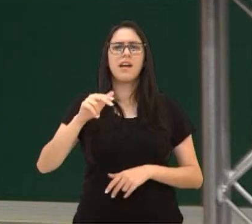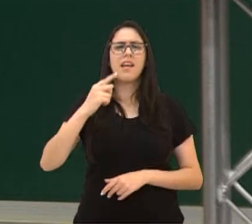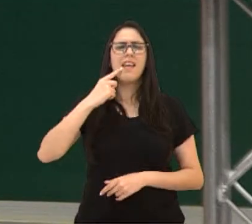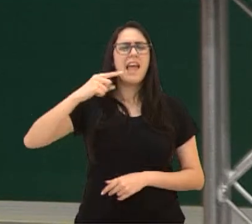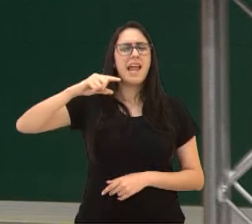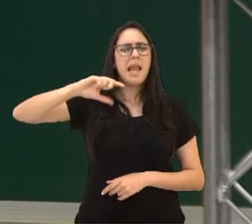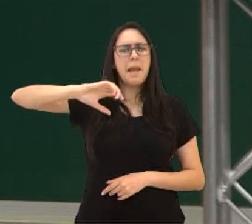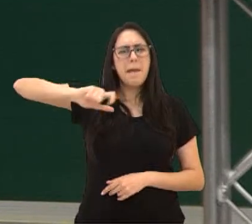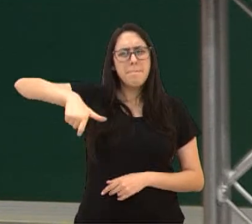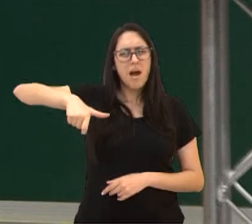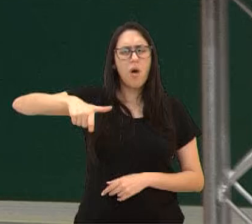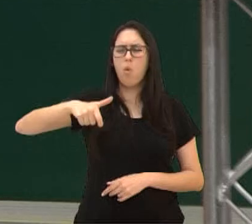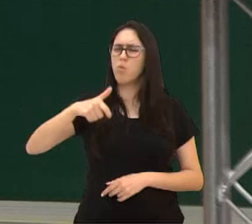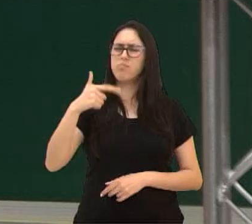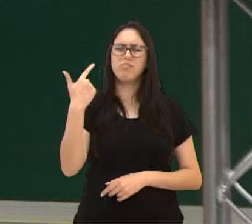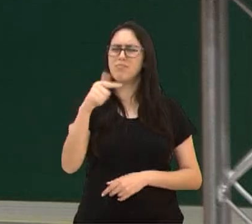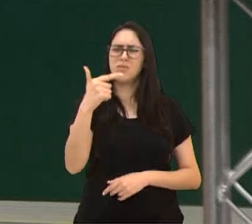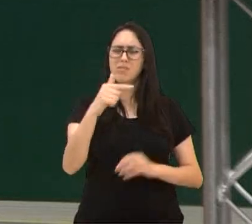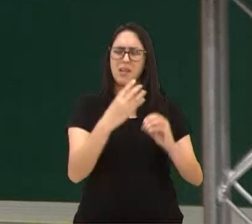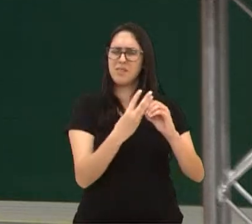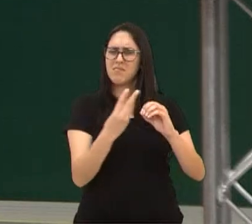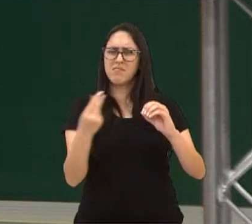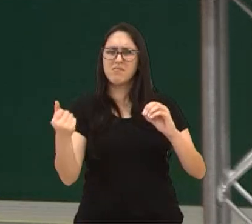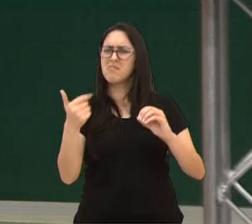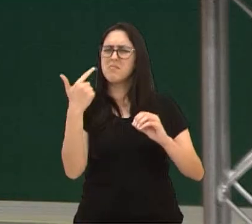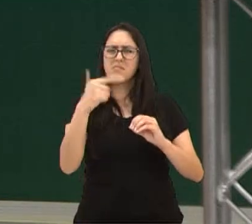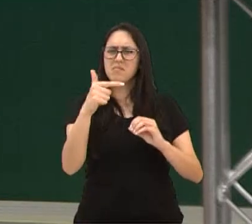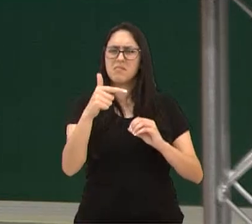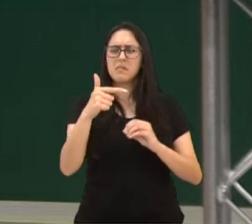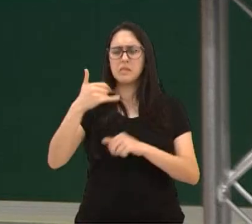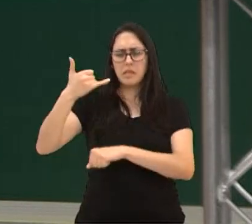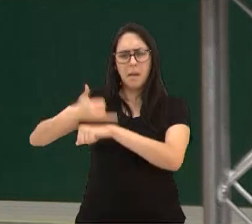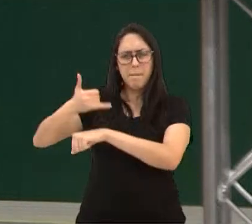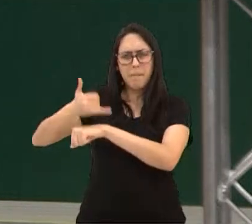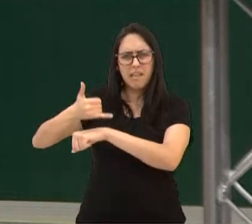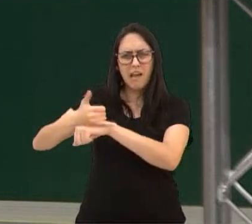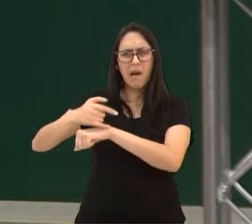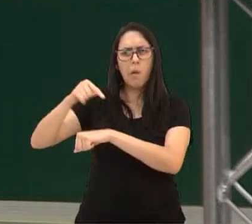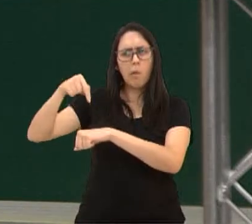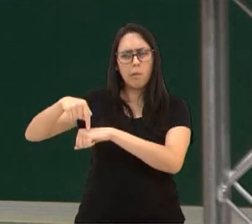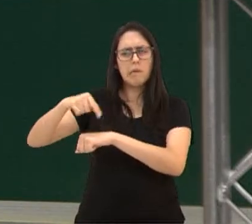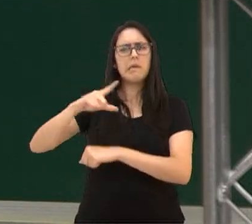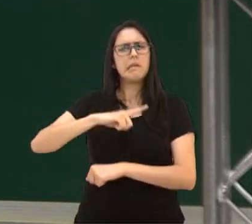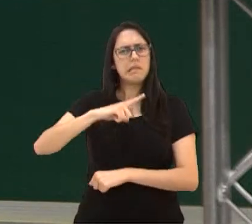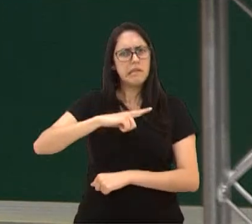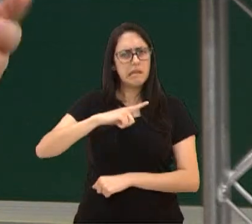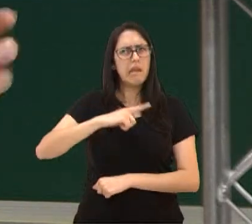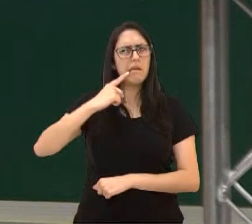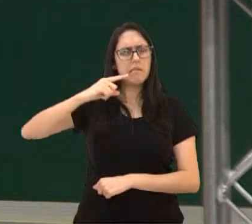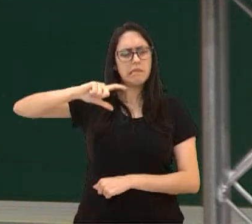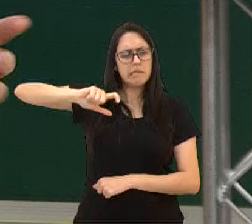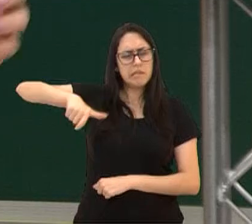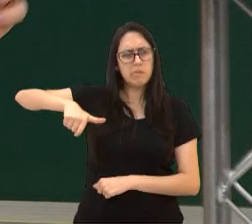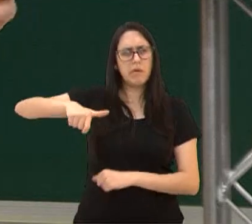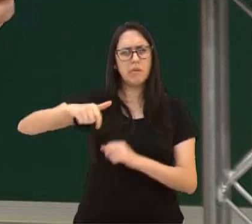no metal o limão oxida, aí é uma questão de diferença